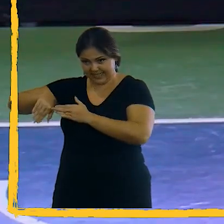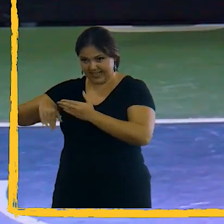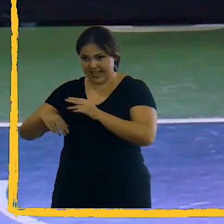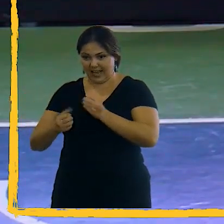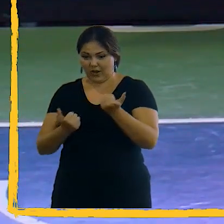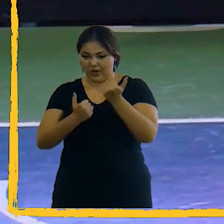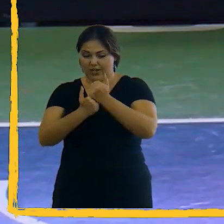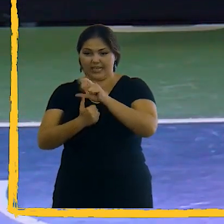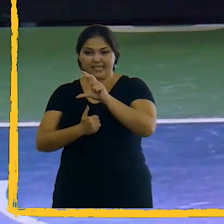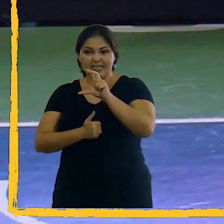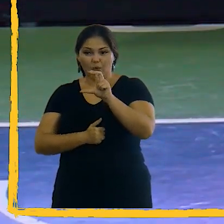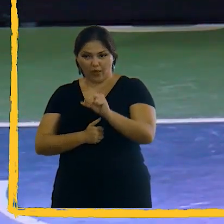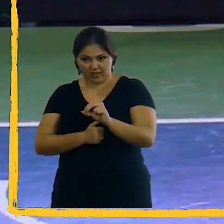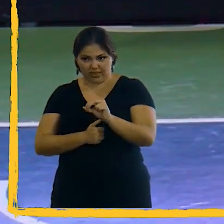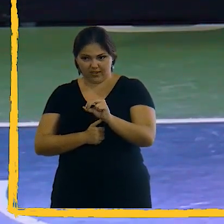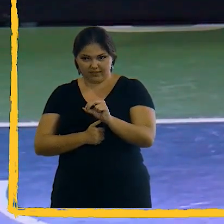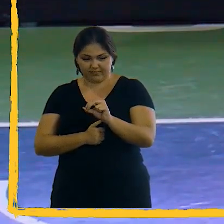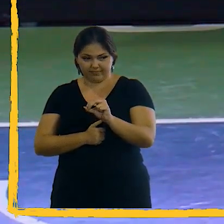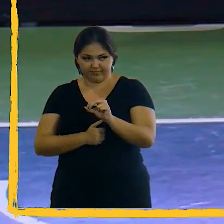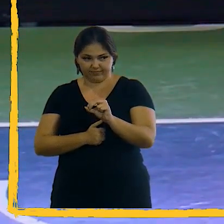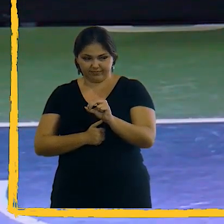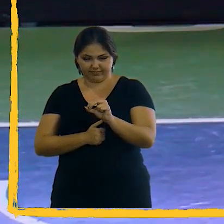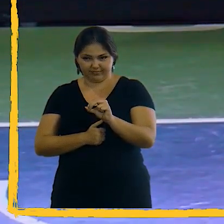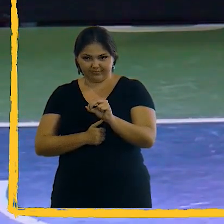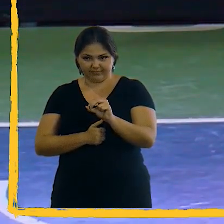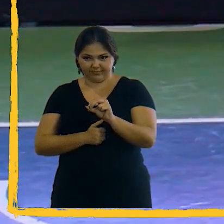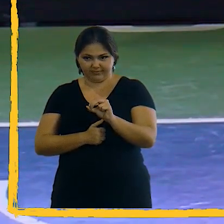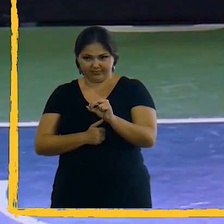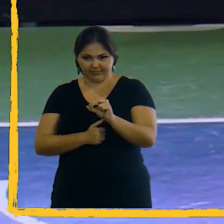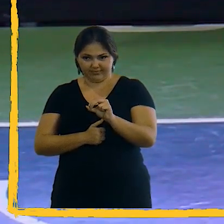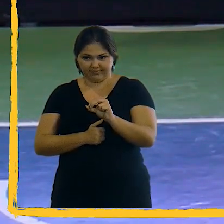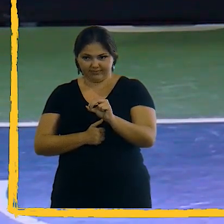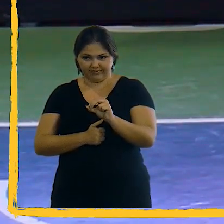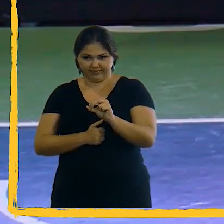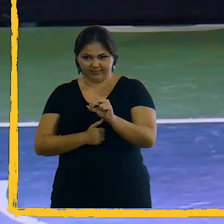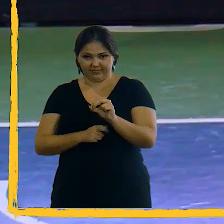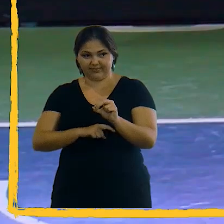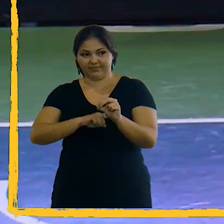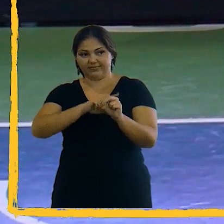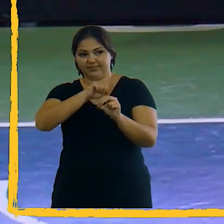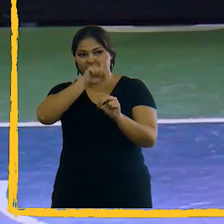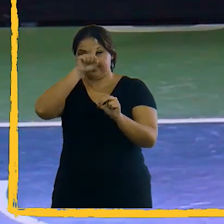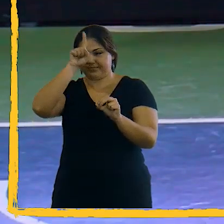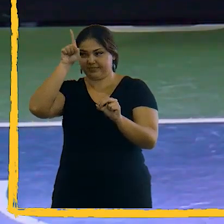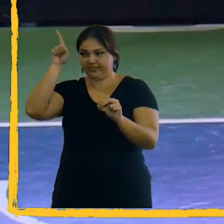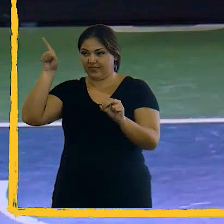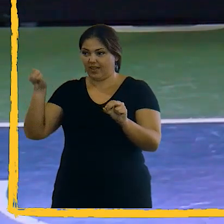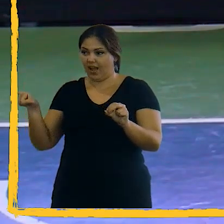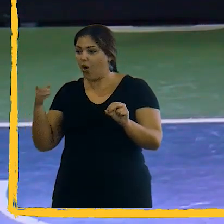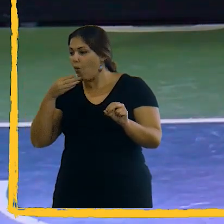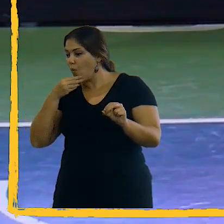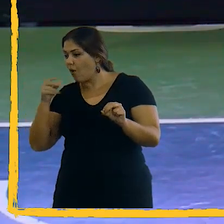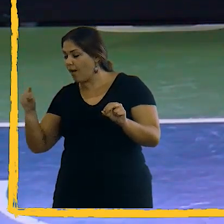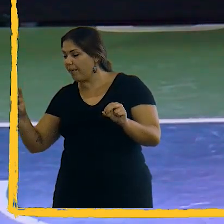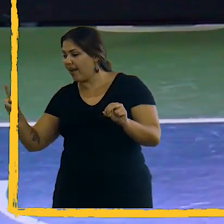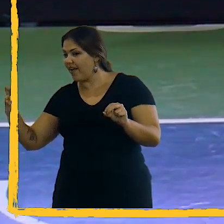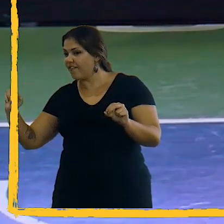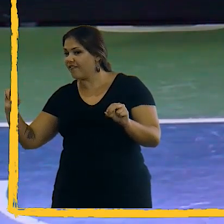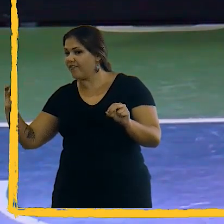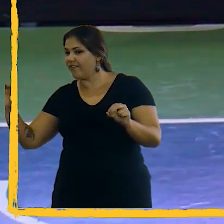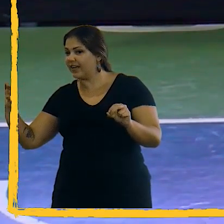50 quanto é que o Vittor tem que pesar para que o produto do Peso dos dois continue